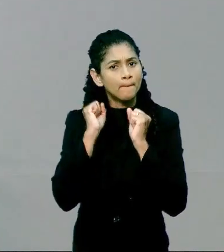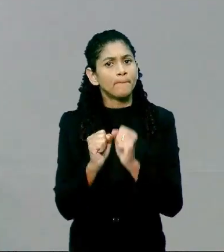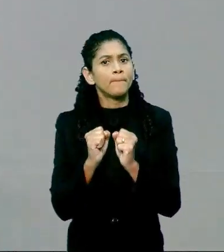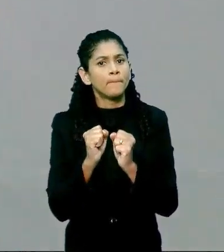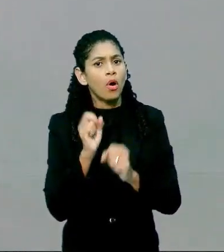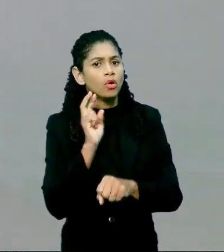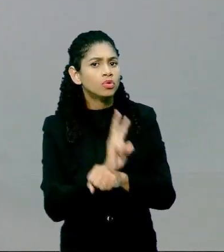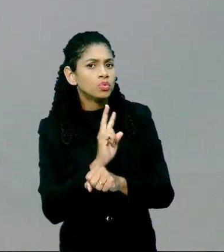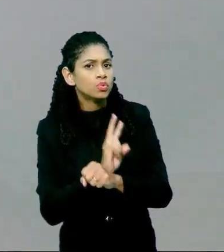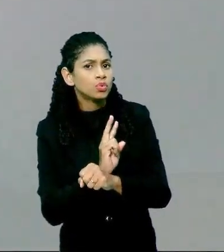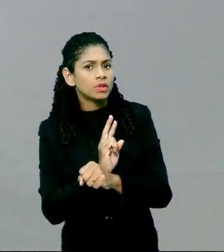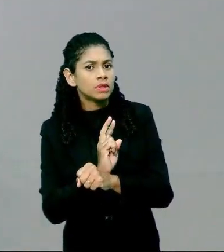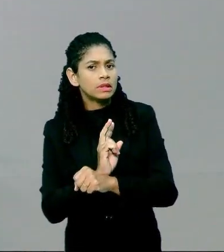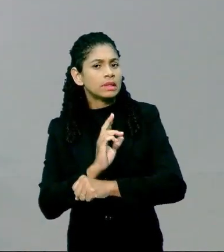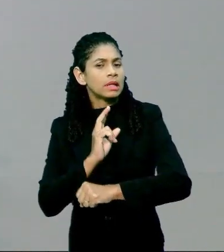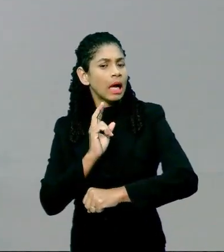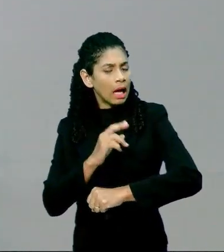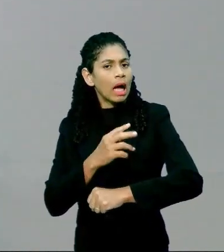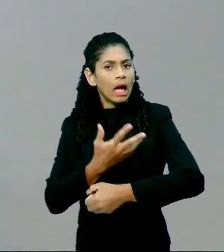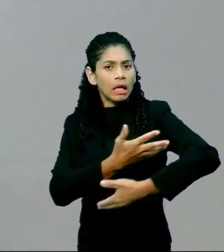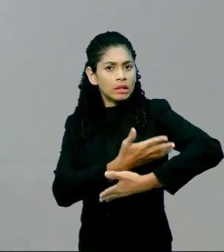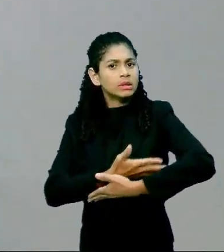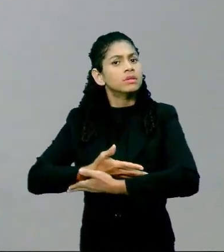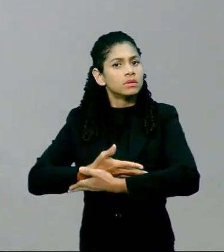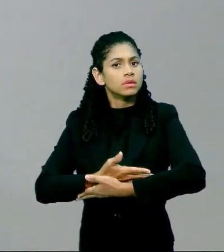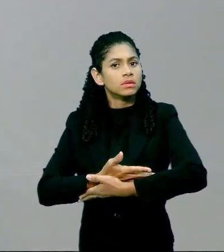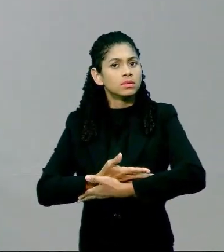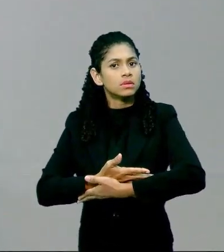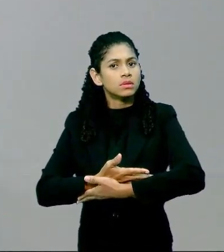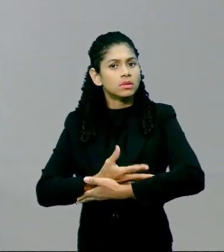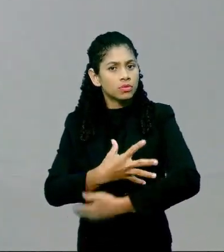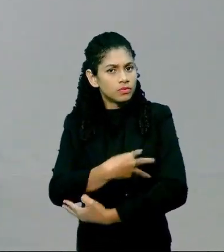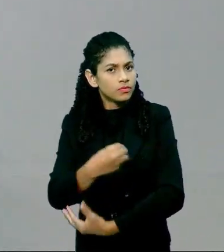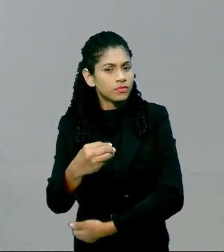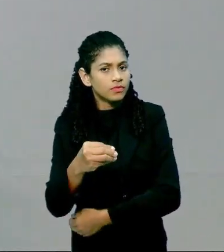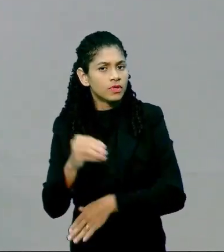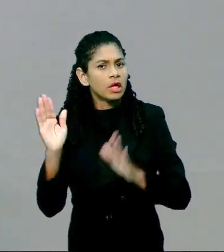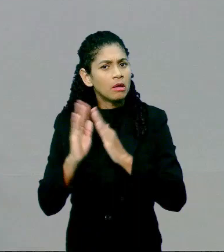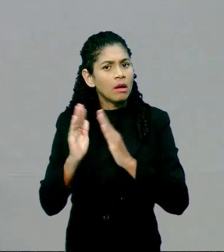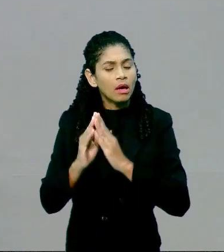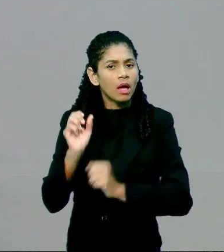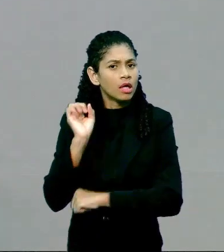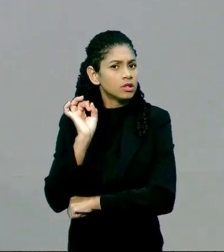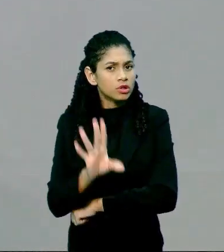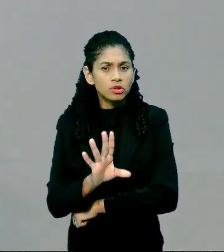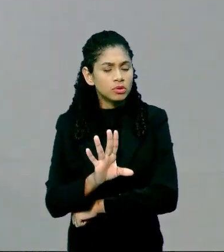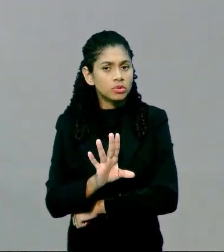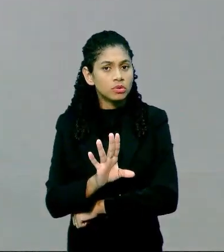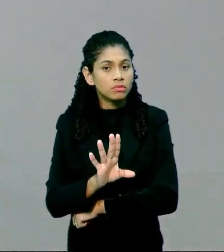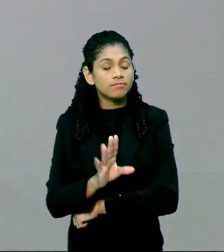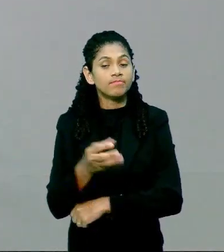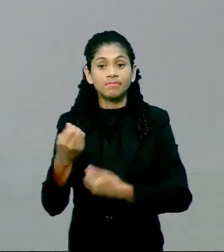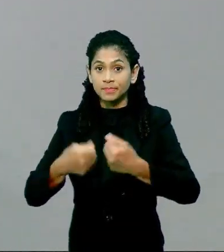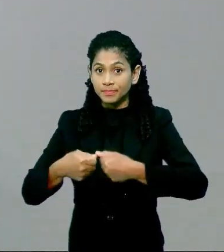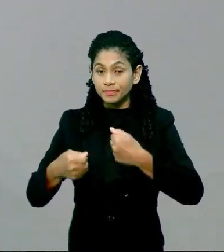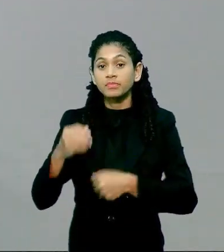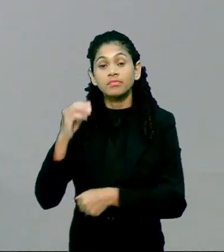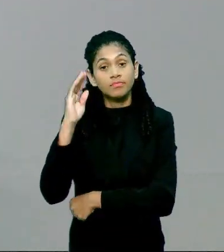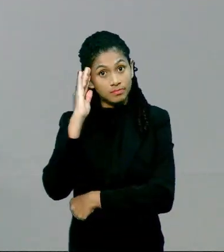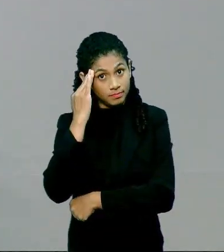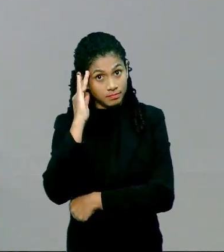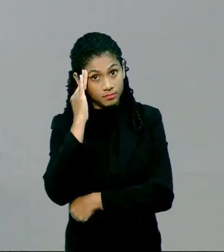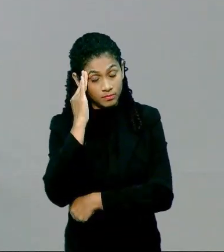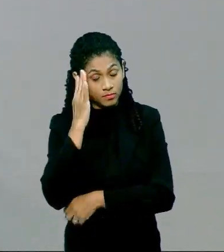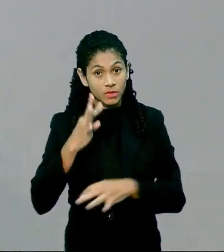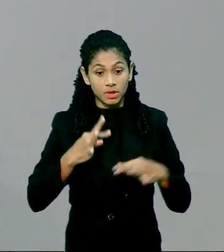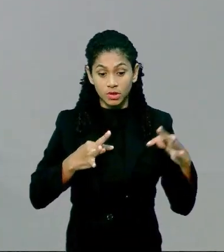criança? Eu preciso responder. A gente tem que compreender que em uma sociedade igualitária